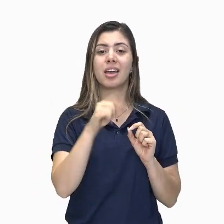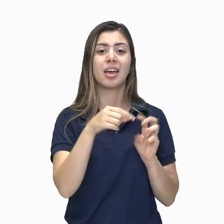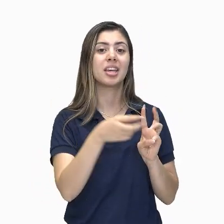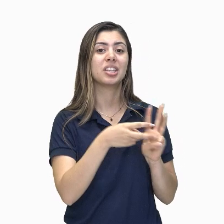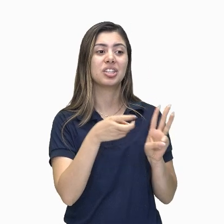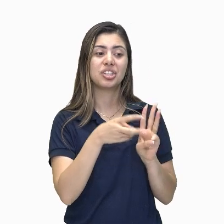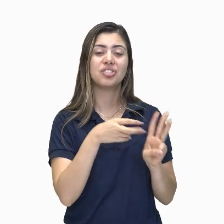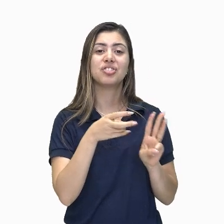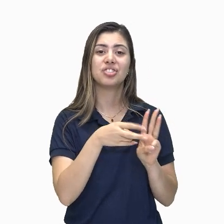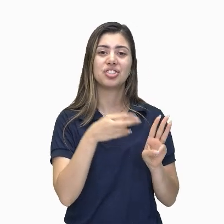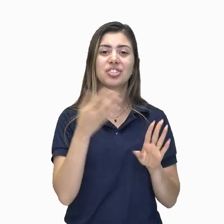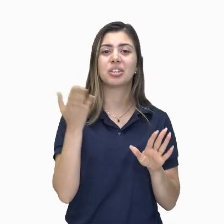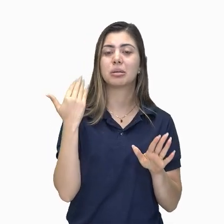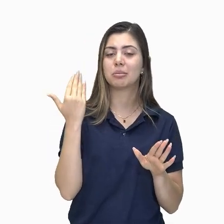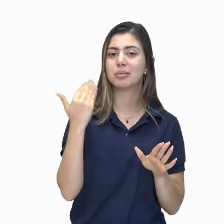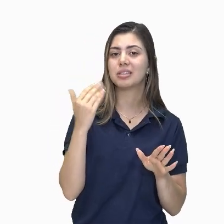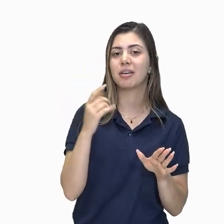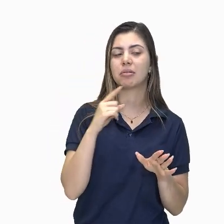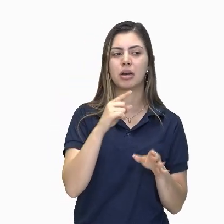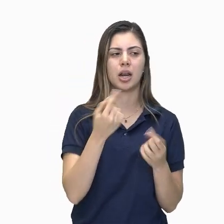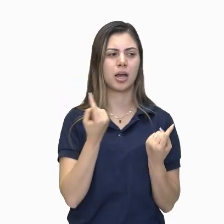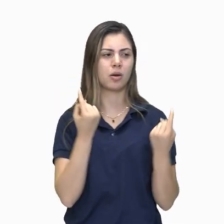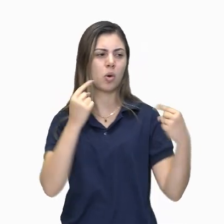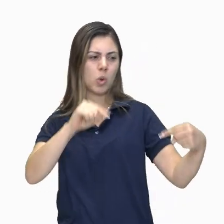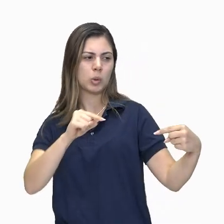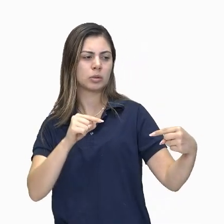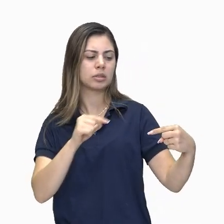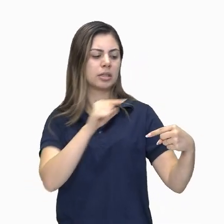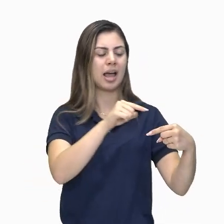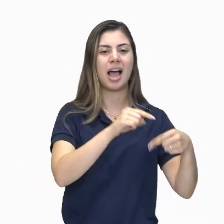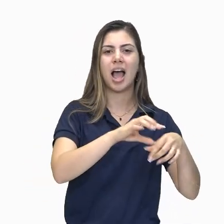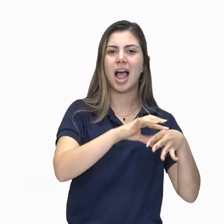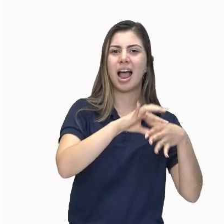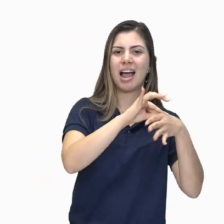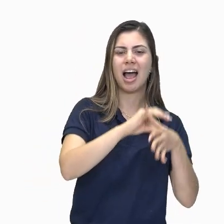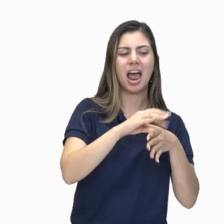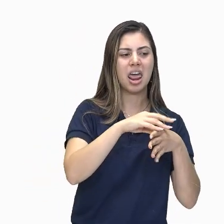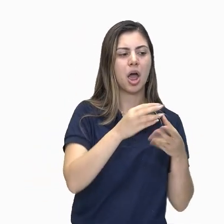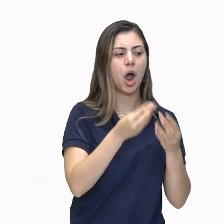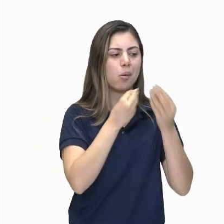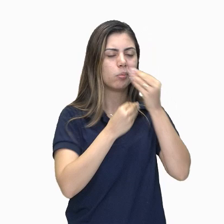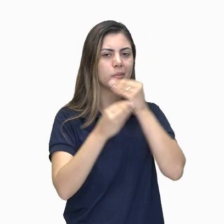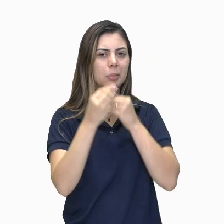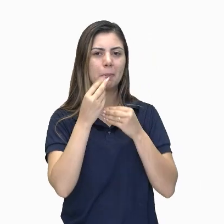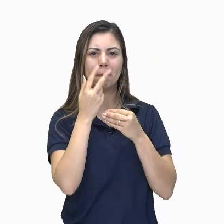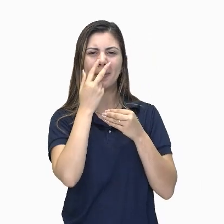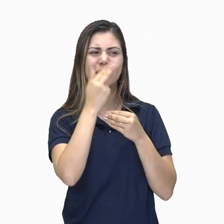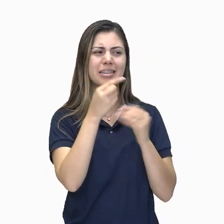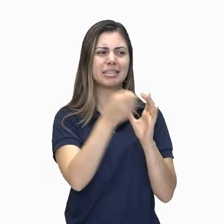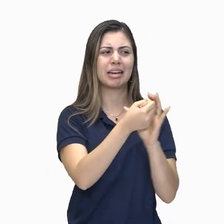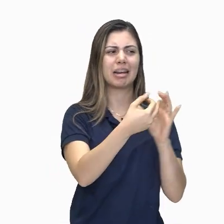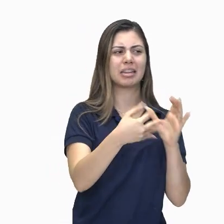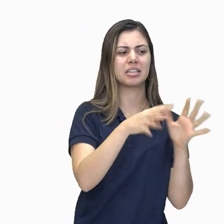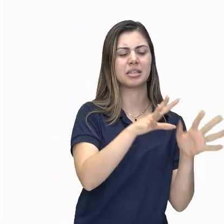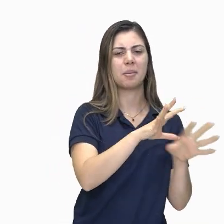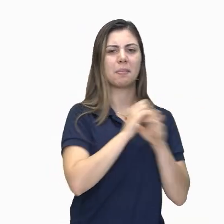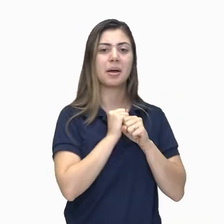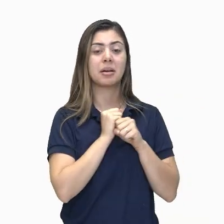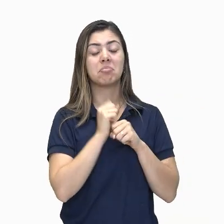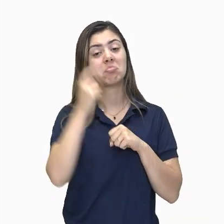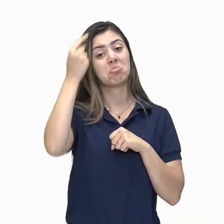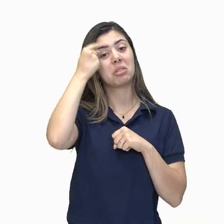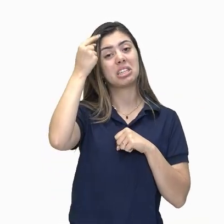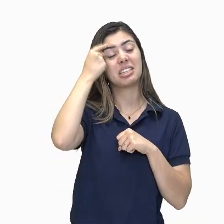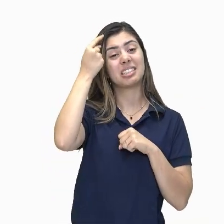que consumiam a carne do seu adversário para pegar as melhores características. Eles acreditavam que comendo a carne